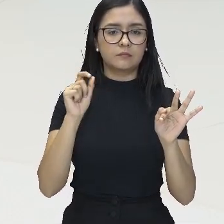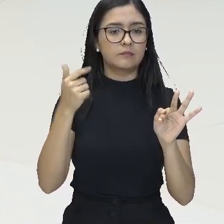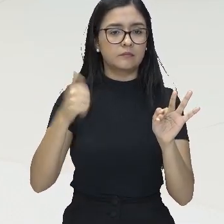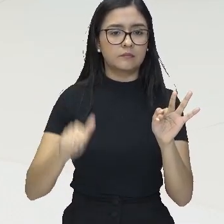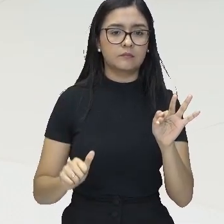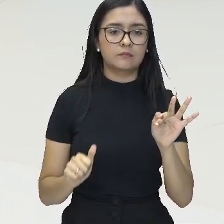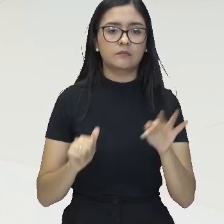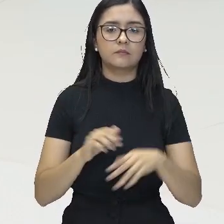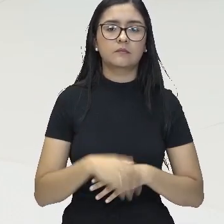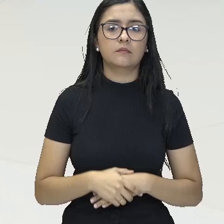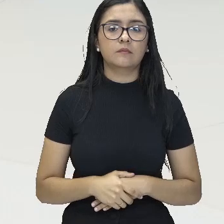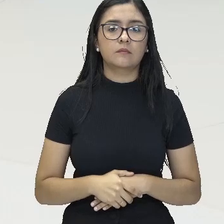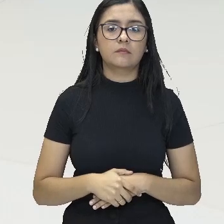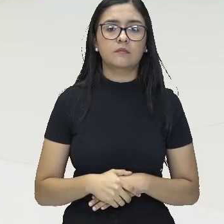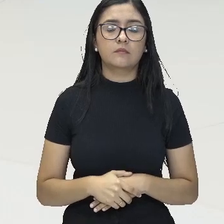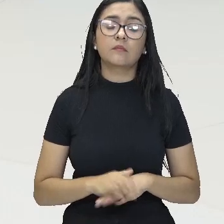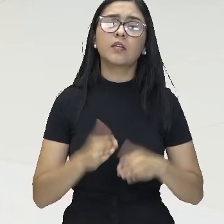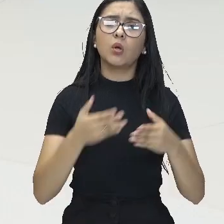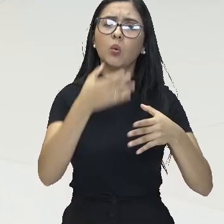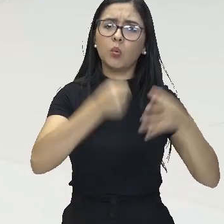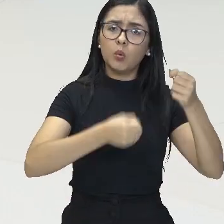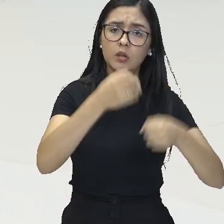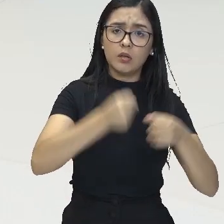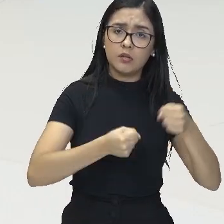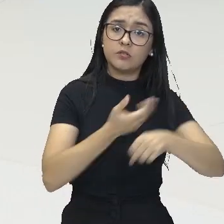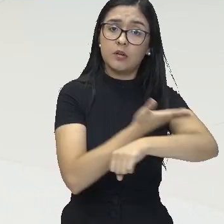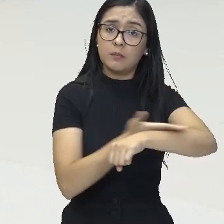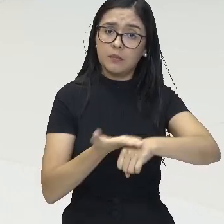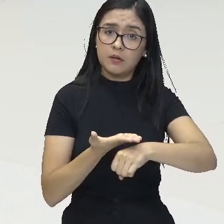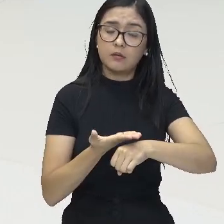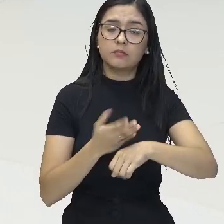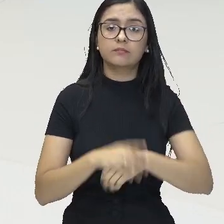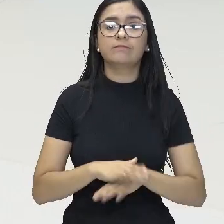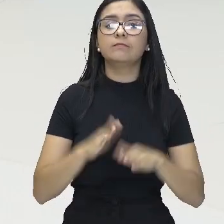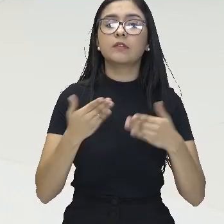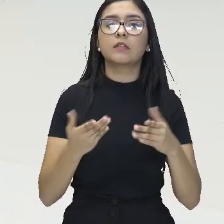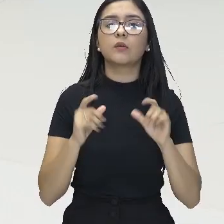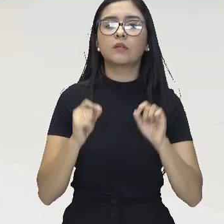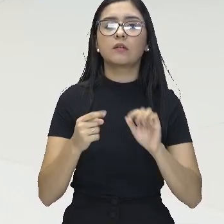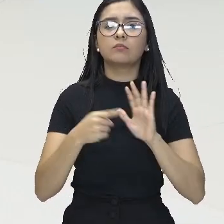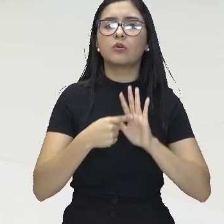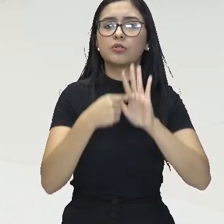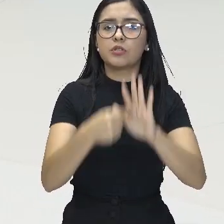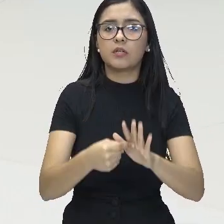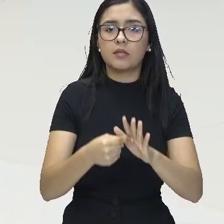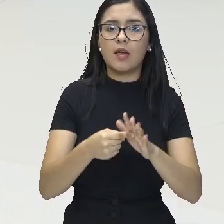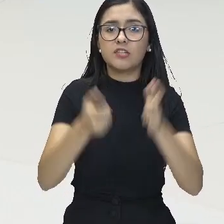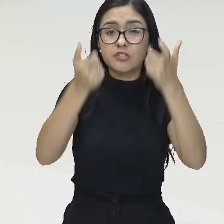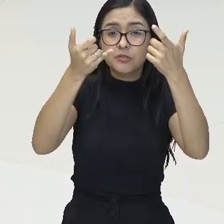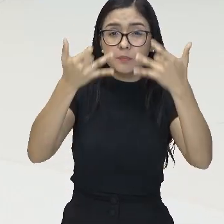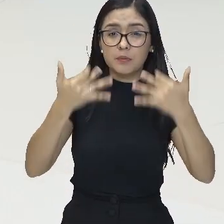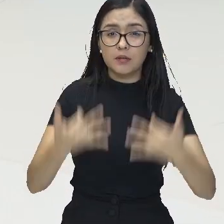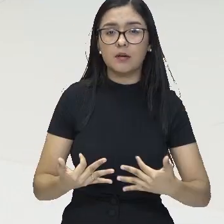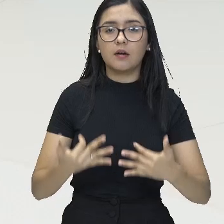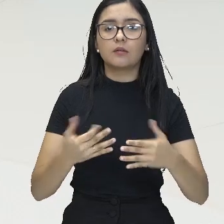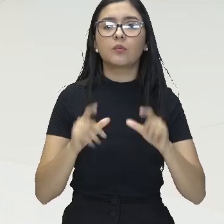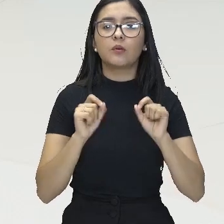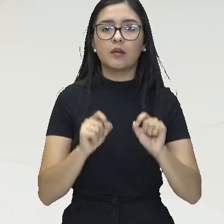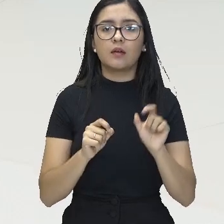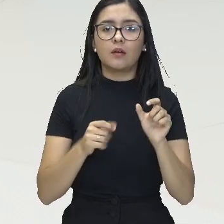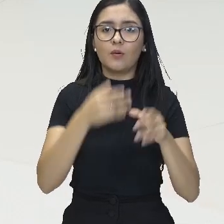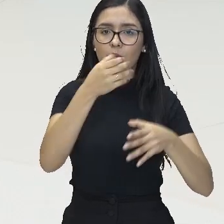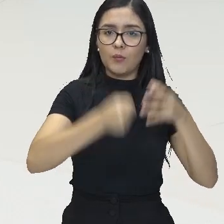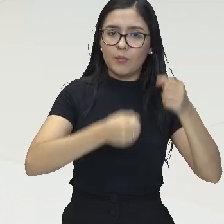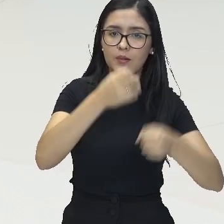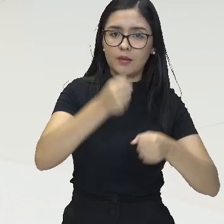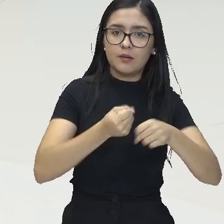é branco, não já é dele mesmo? Ele está dando apenas mais um detalhe sobre o que já é,